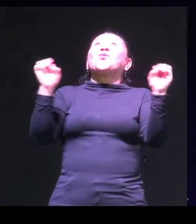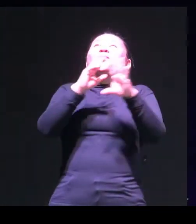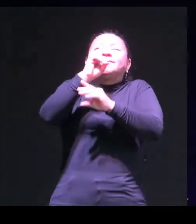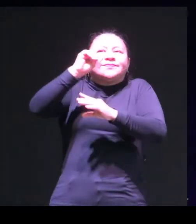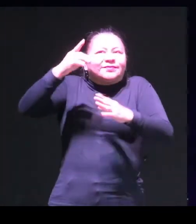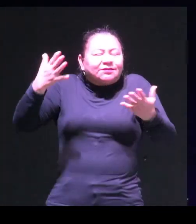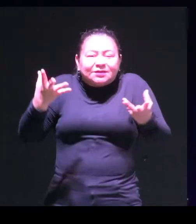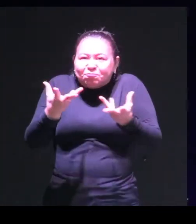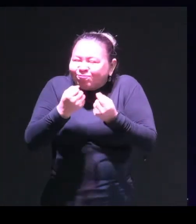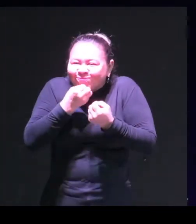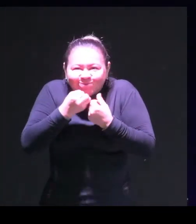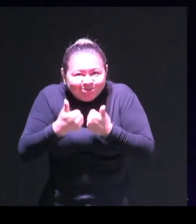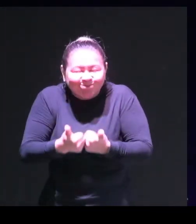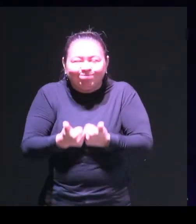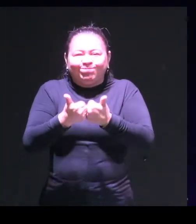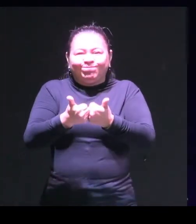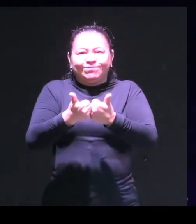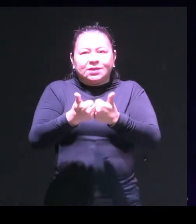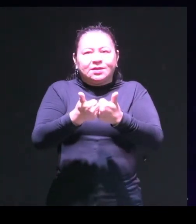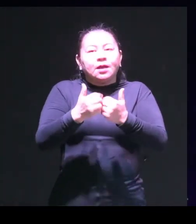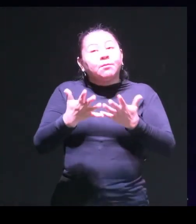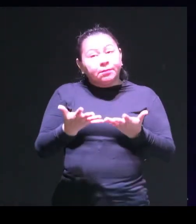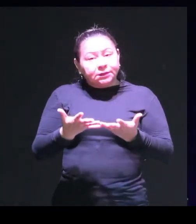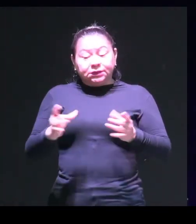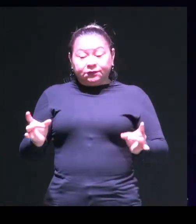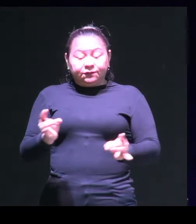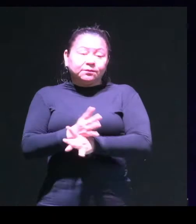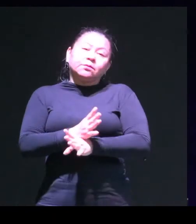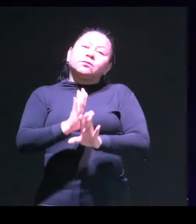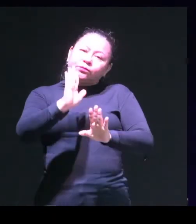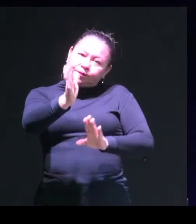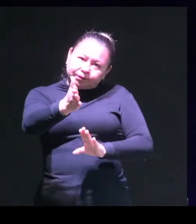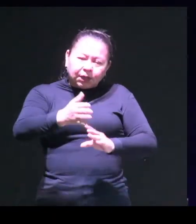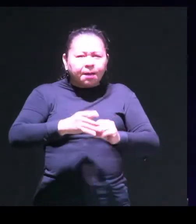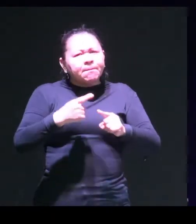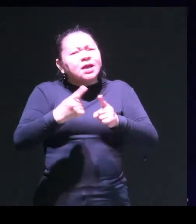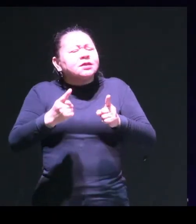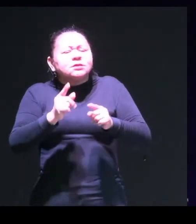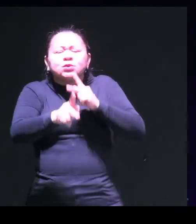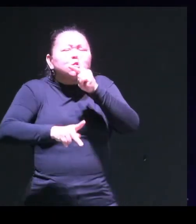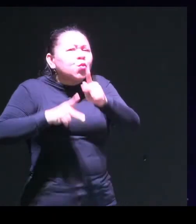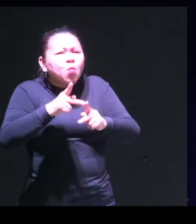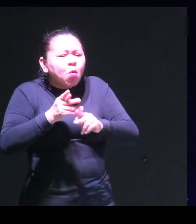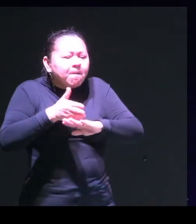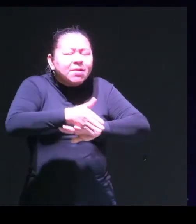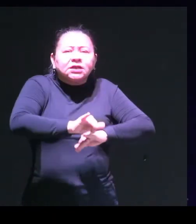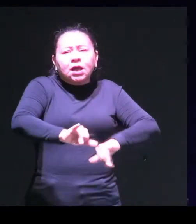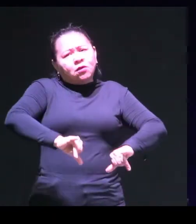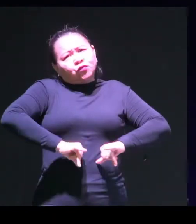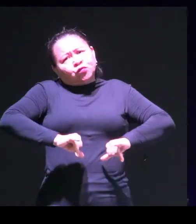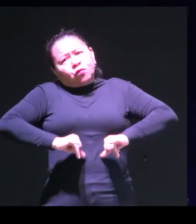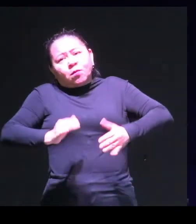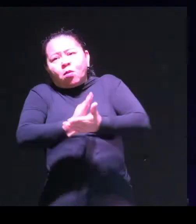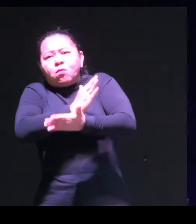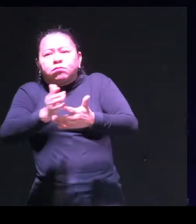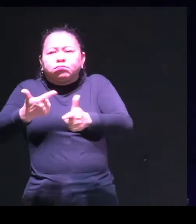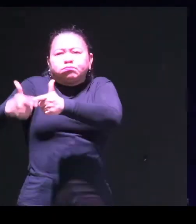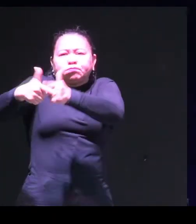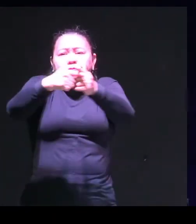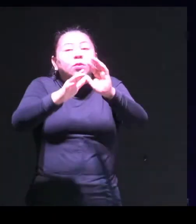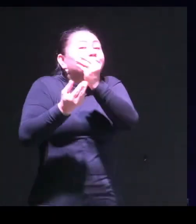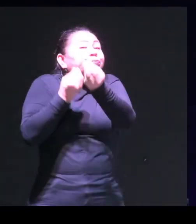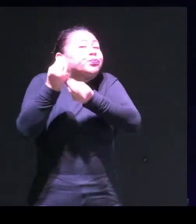vai ser maravilhoso, para que eles estiverem preparados. Mas se a igreja for passar pela tribulação, como alguns acreditam que